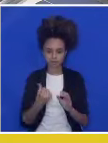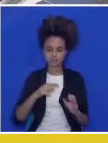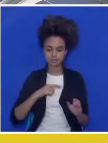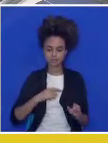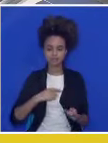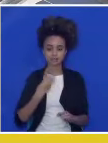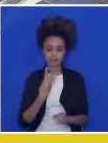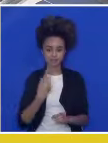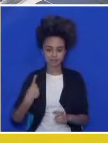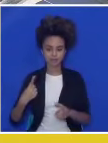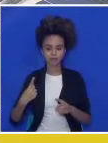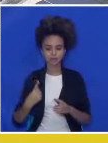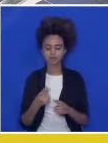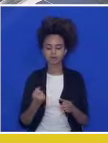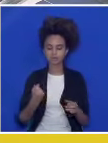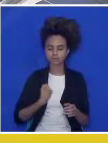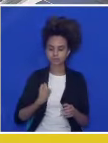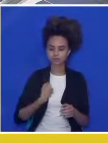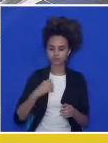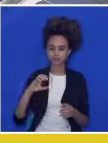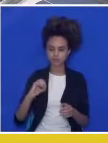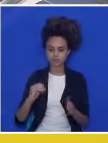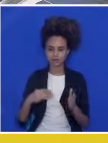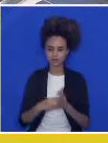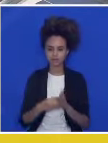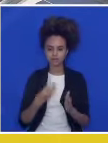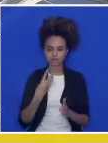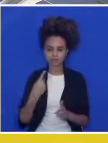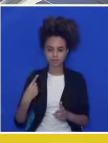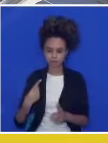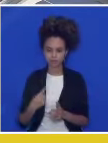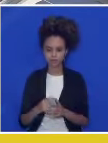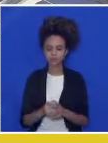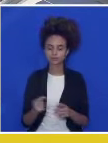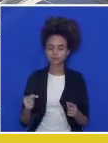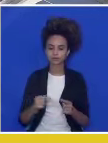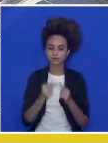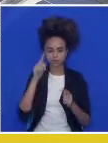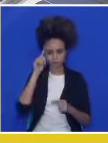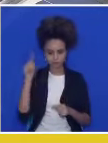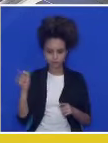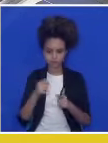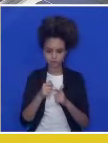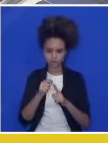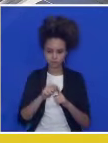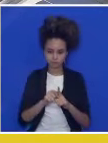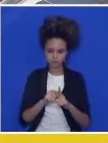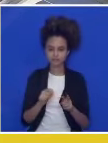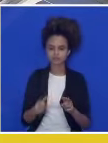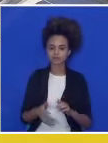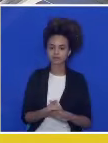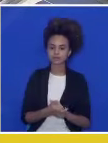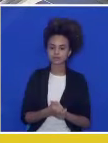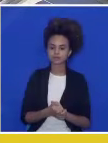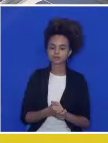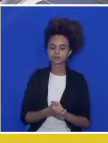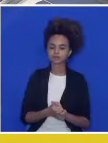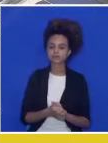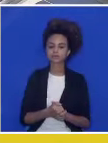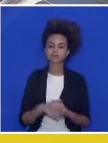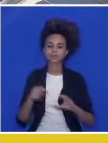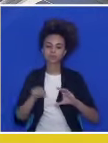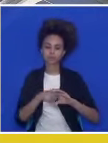contém 31 bolas, numeradas de 01 a 31, referentes aos dias do mês. Deste globo sortearemos as 7 dezenas do dia de sorte. Já